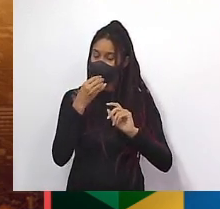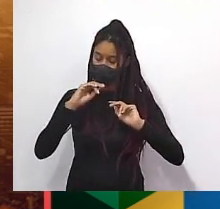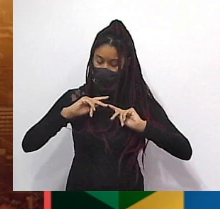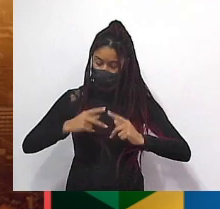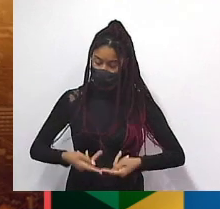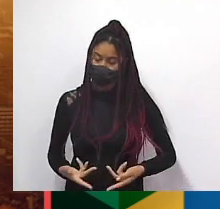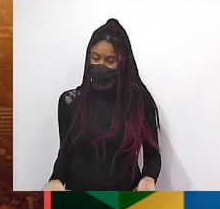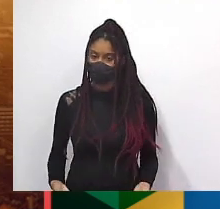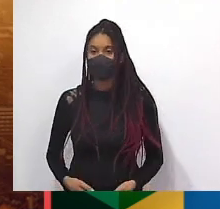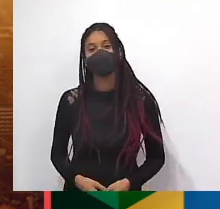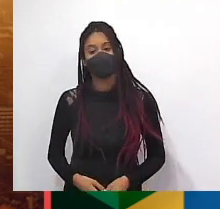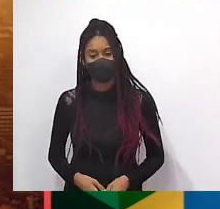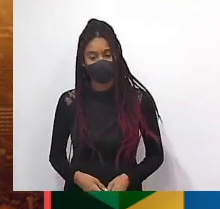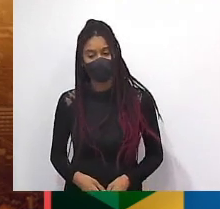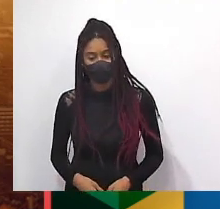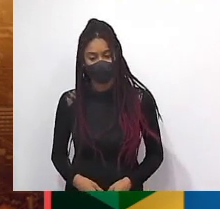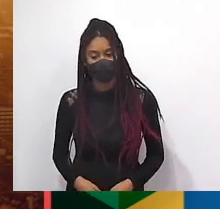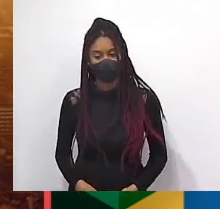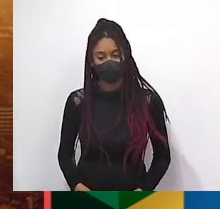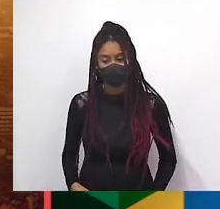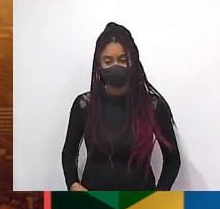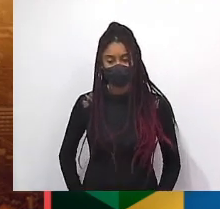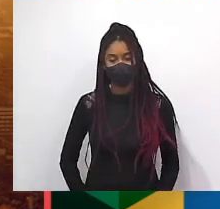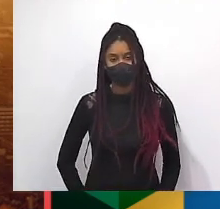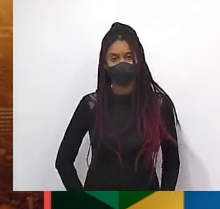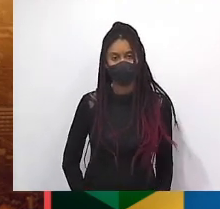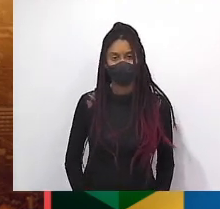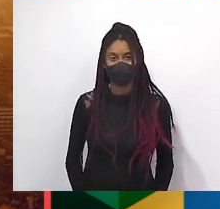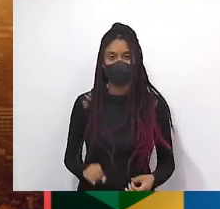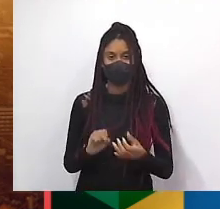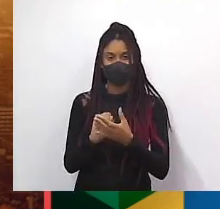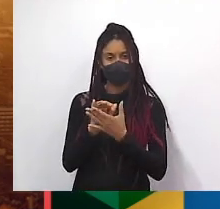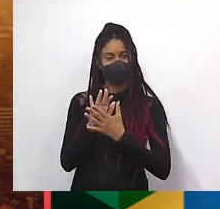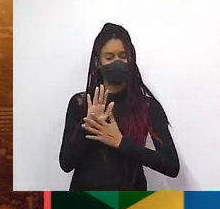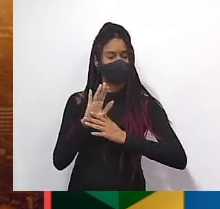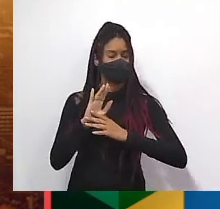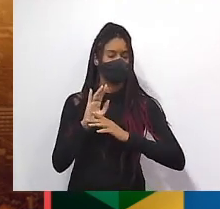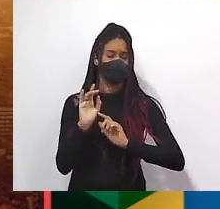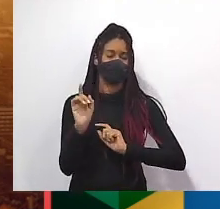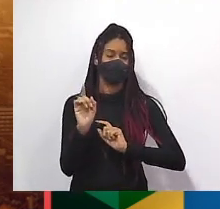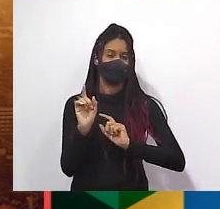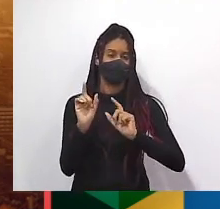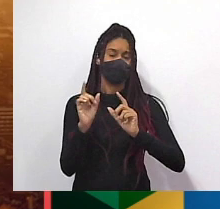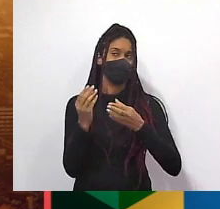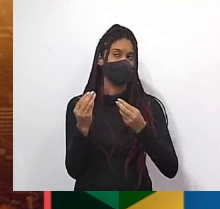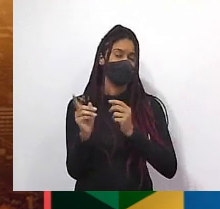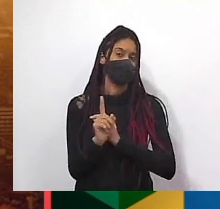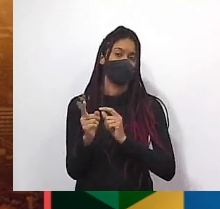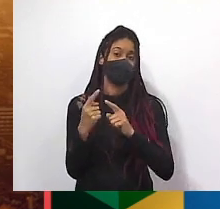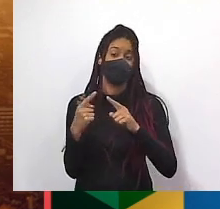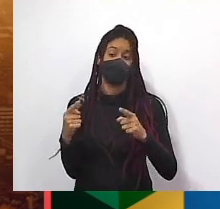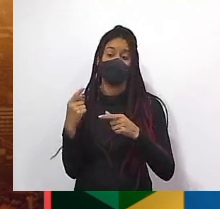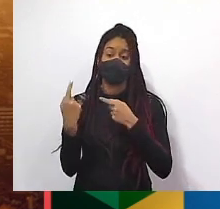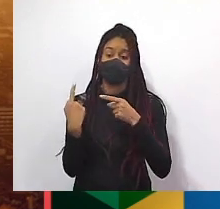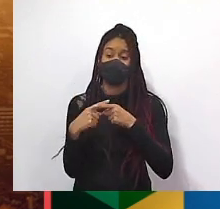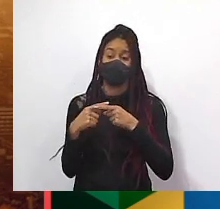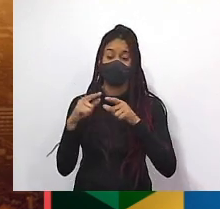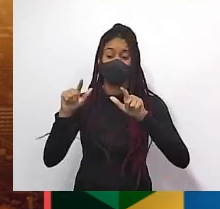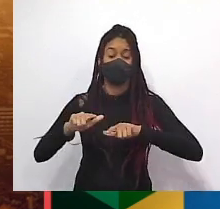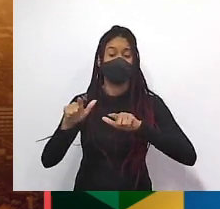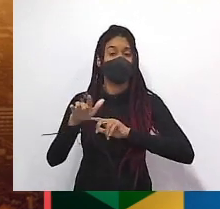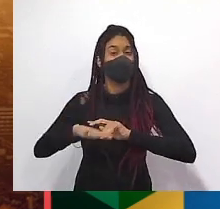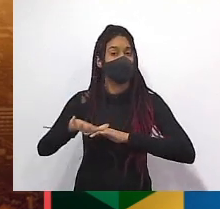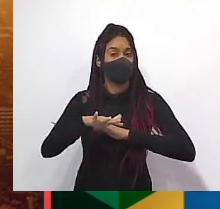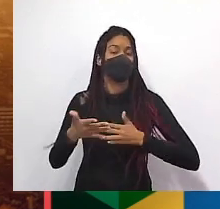Esse menos pela concentração de gases, é mais mesmo pela condição,